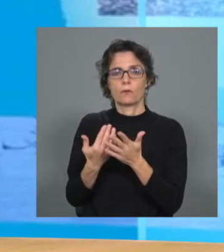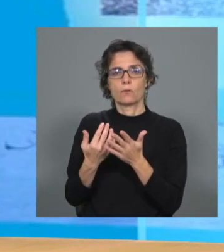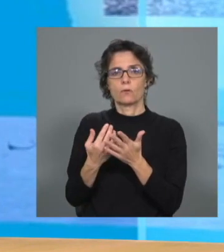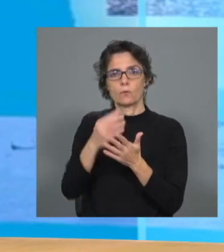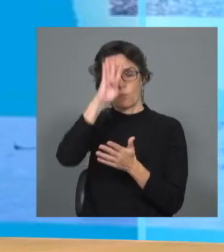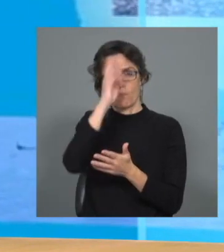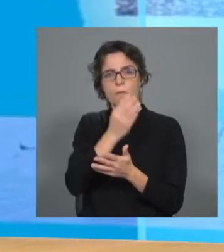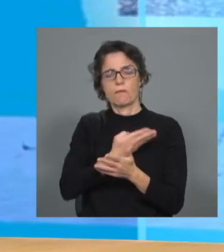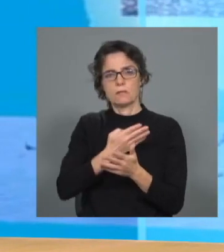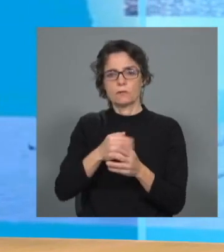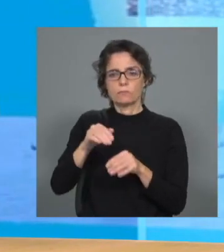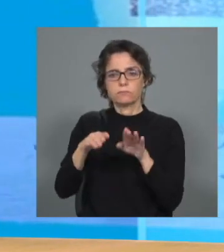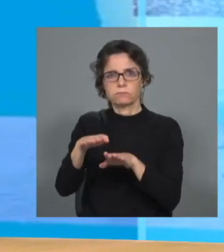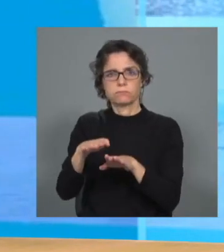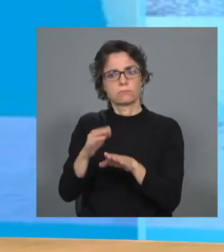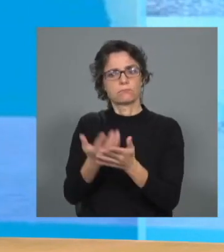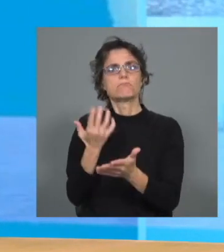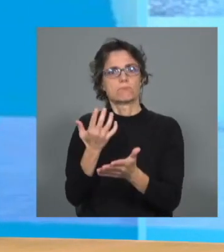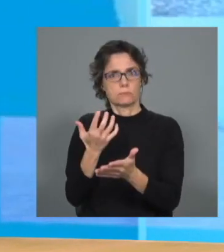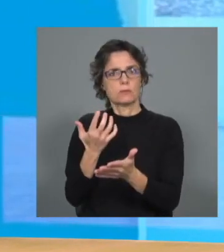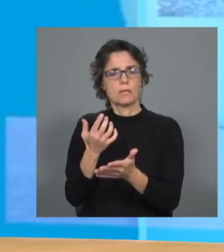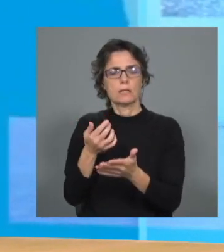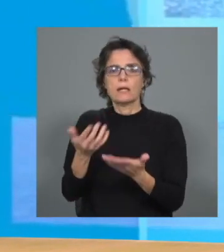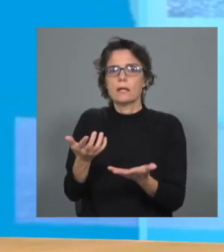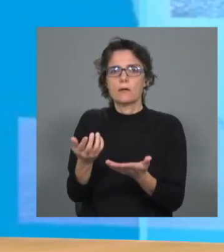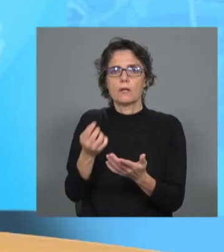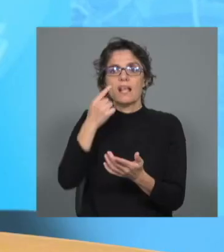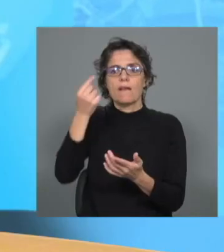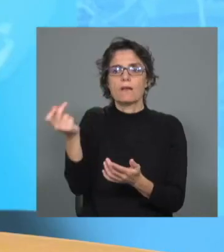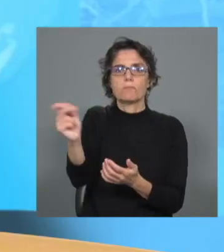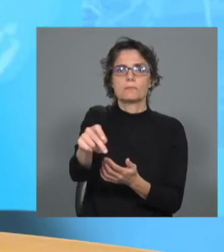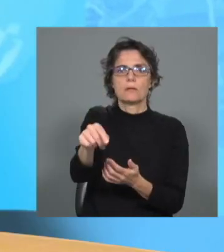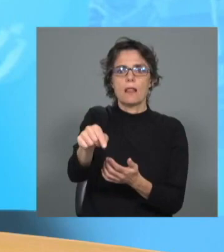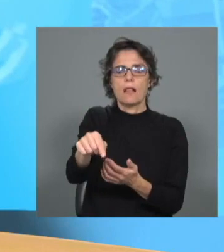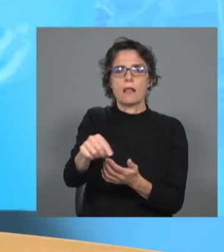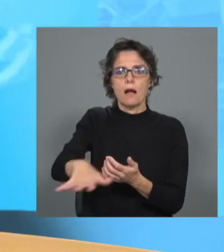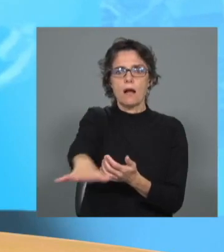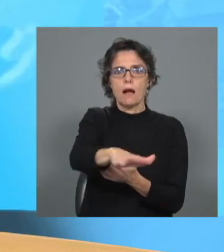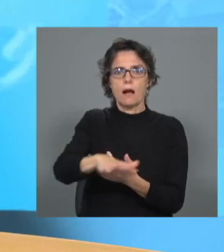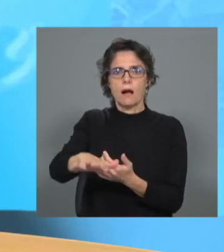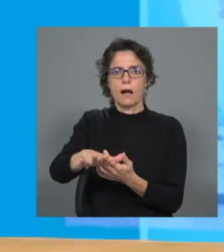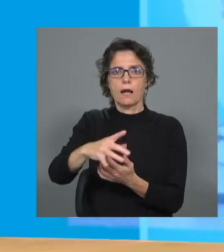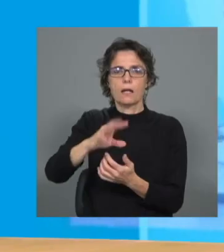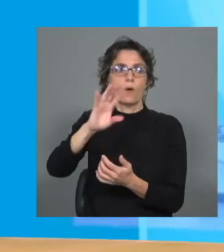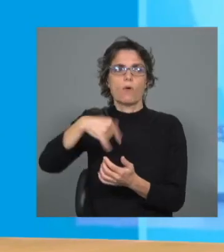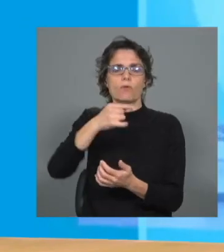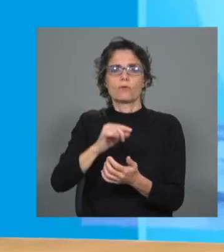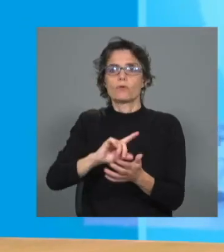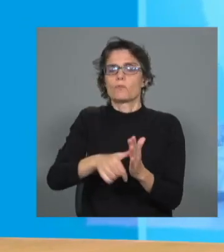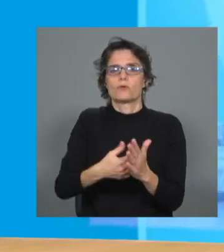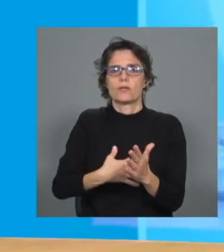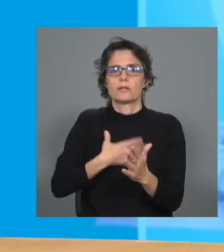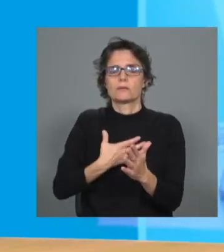encontrar parceiros no terreno, isto é fundamental, faz parte de qualquer estratégia. Queremos levar a cabo um projeto, temos de ter parceiros